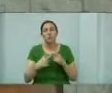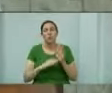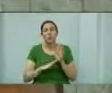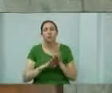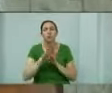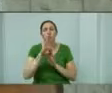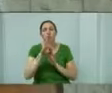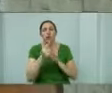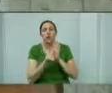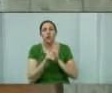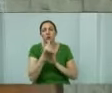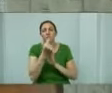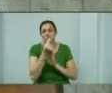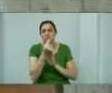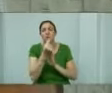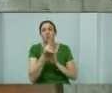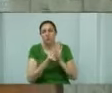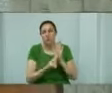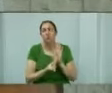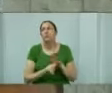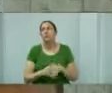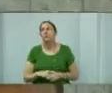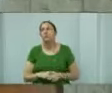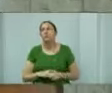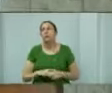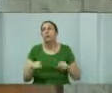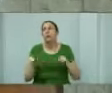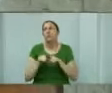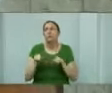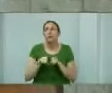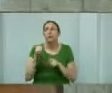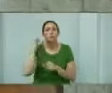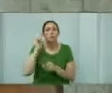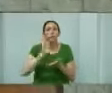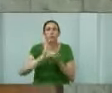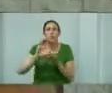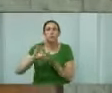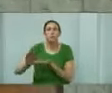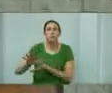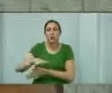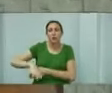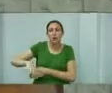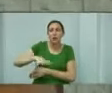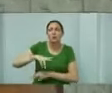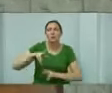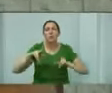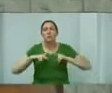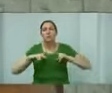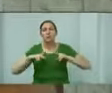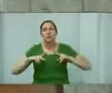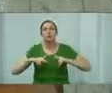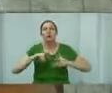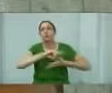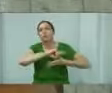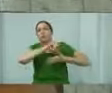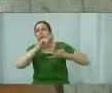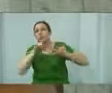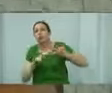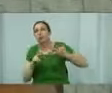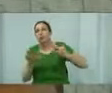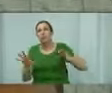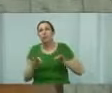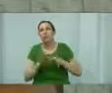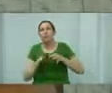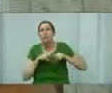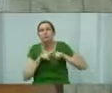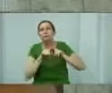ido buscar recursos também, muitos deles na iniciativa privada, parcerias público-privadas que acontecem. Às vezes você faz uma